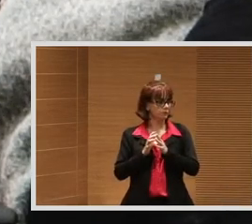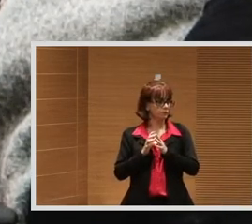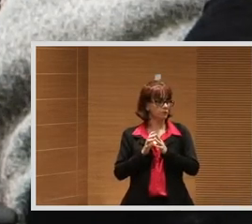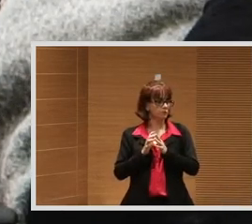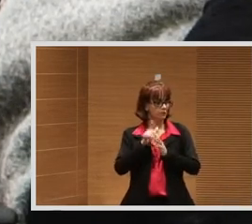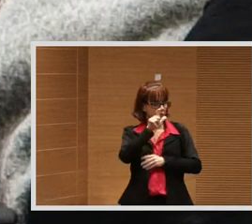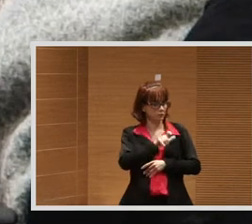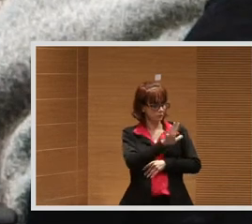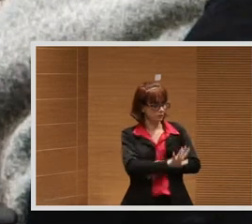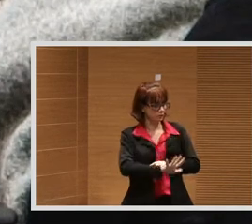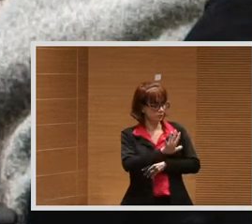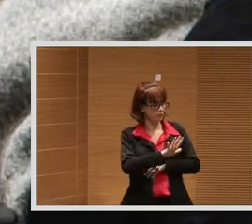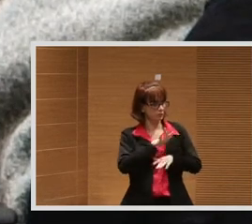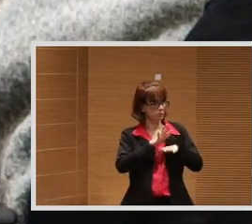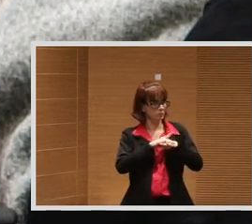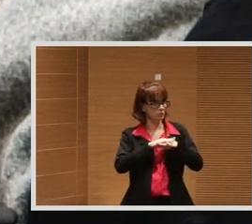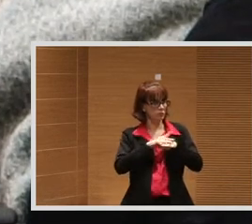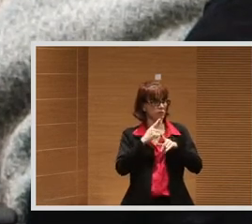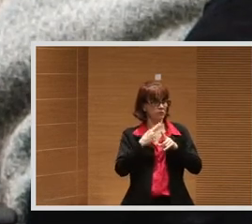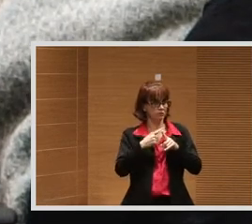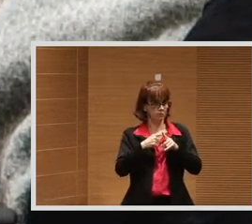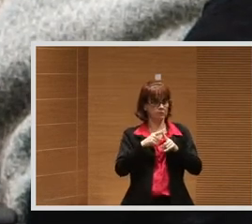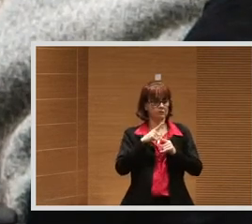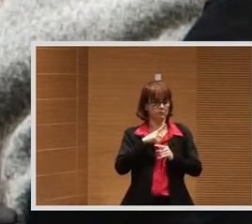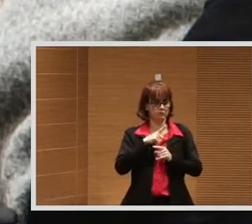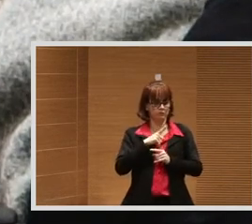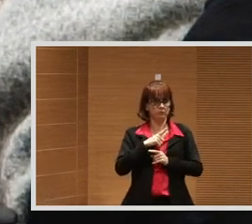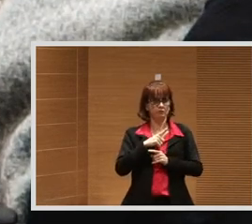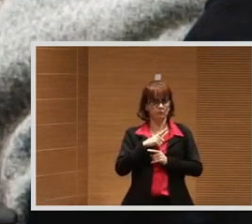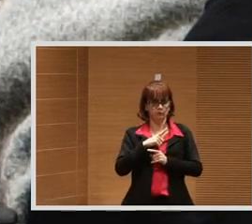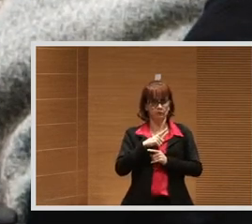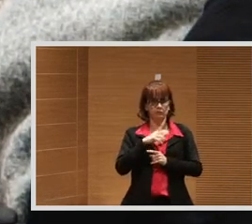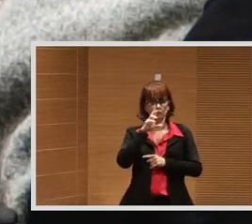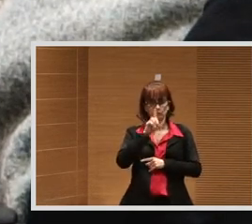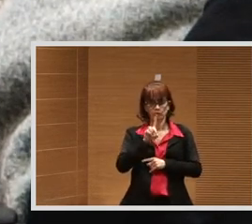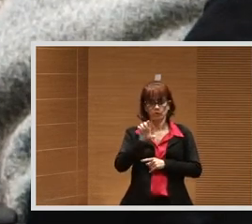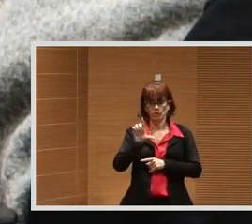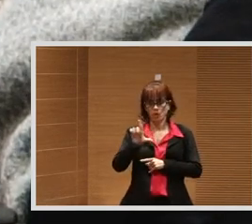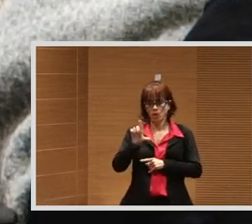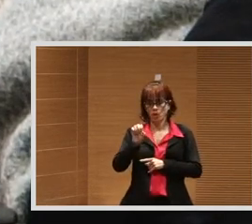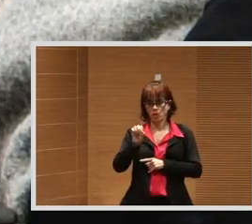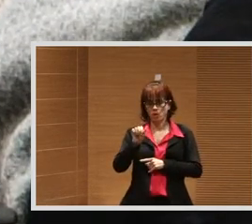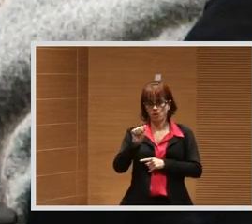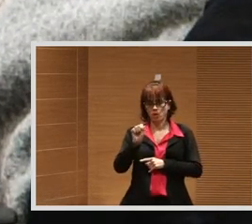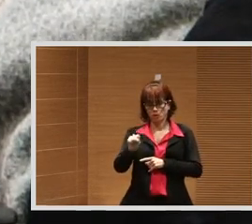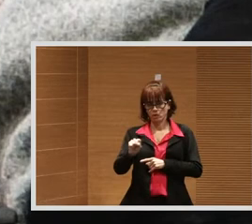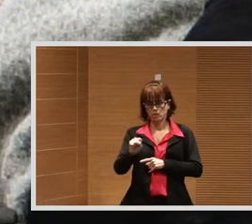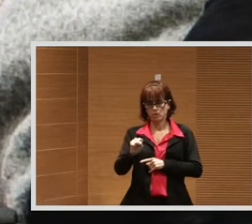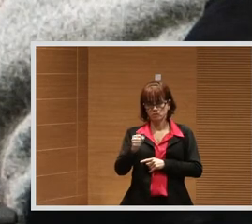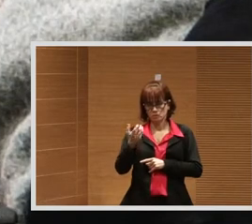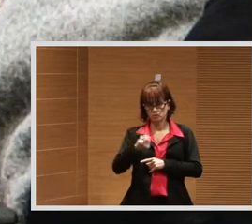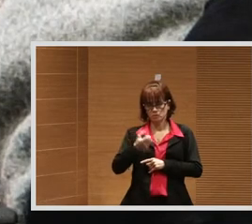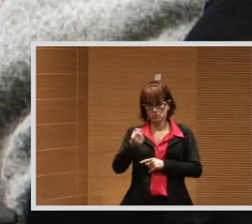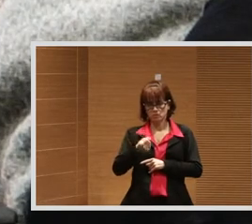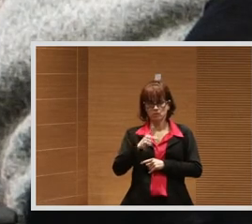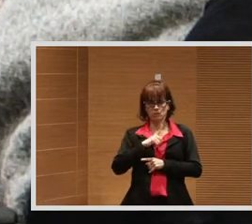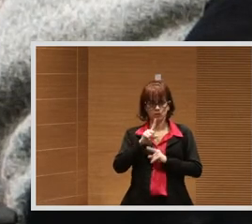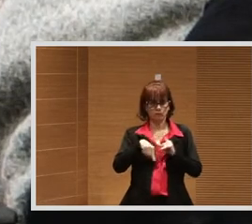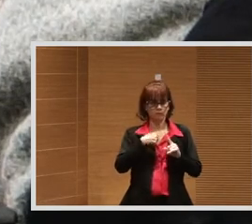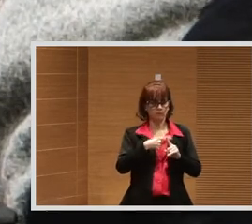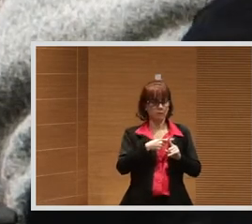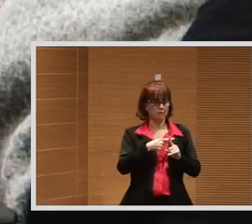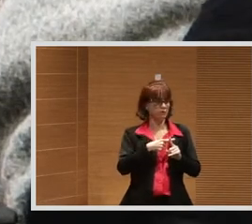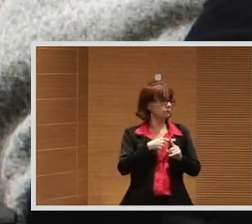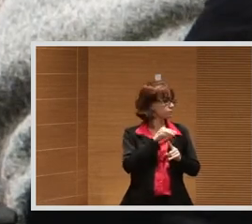doente, porque assim terão direito ao BPC Loas, e assim terão uma renda familiar de uma família que não tem renda